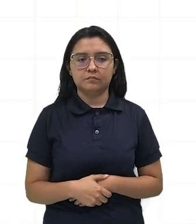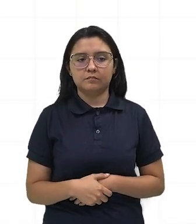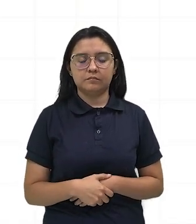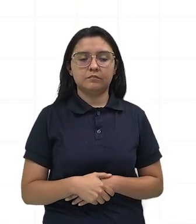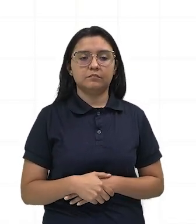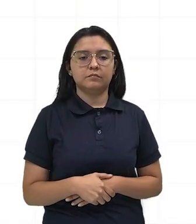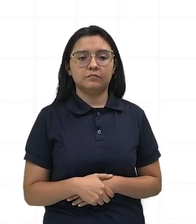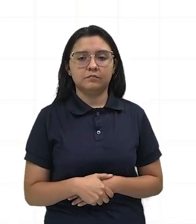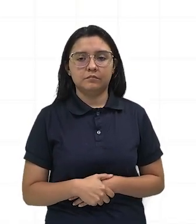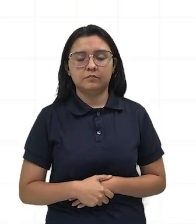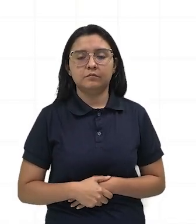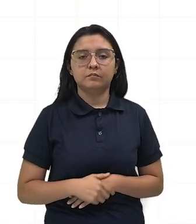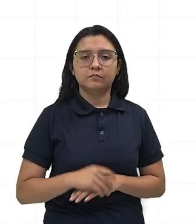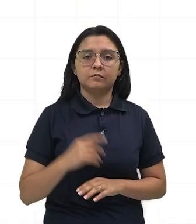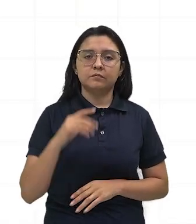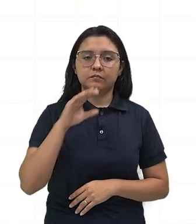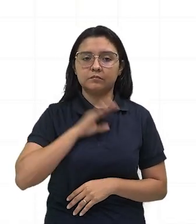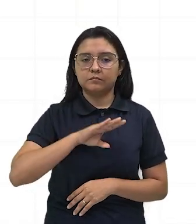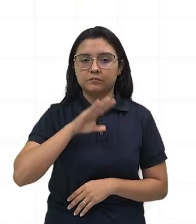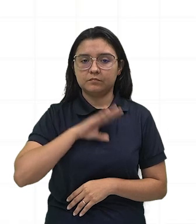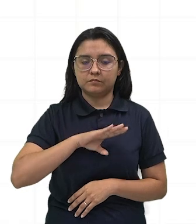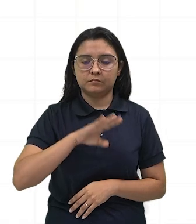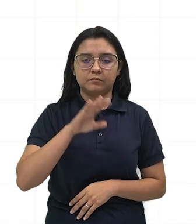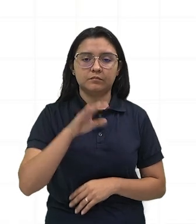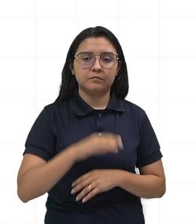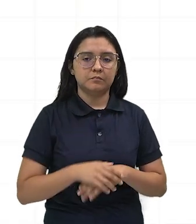E as notas de língua portuguesa.